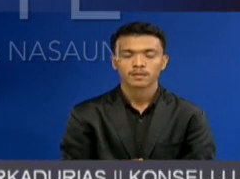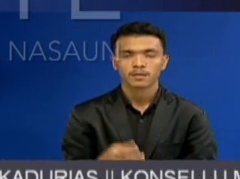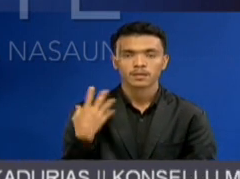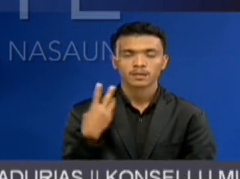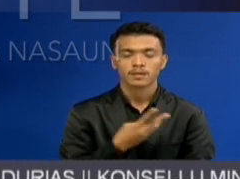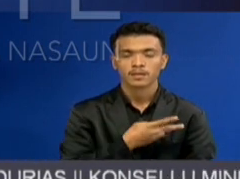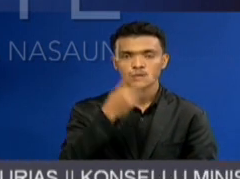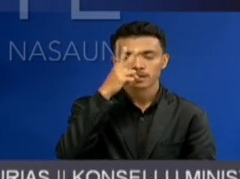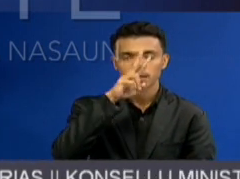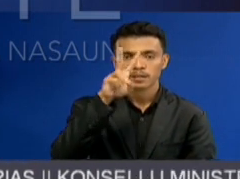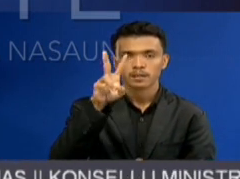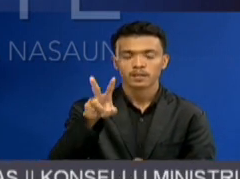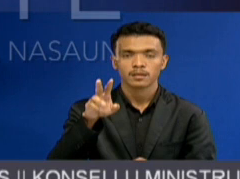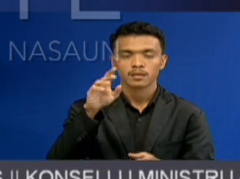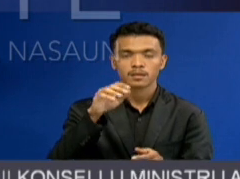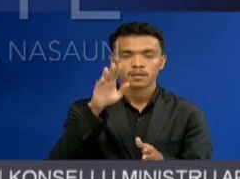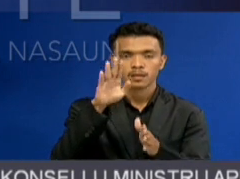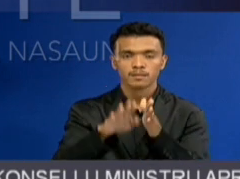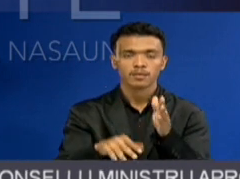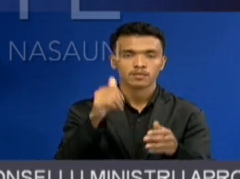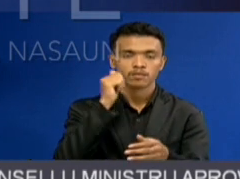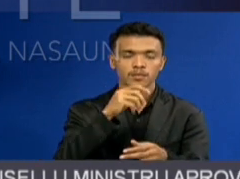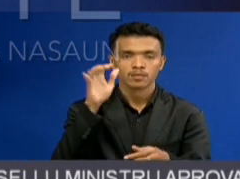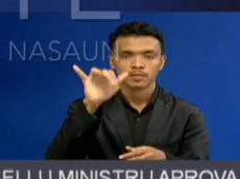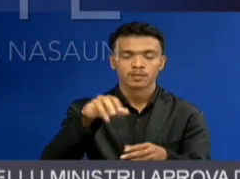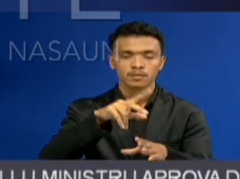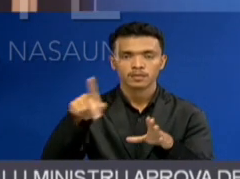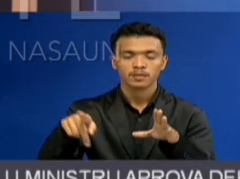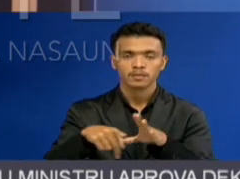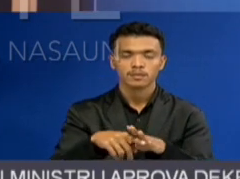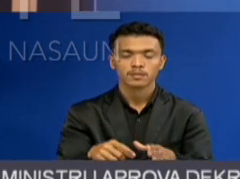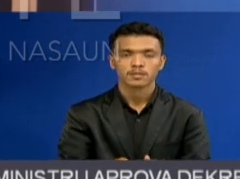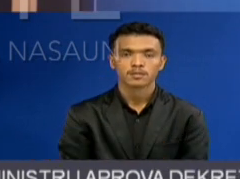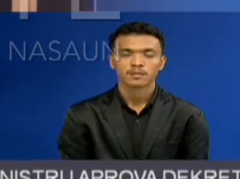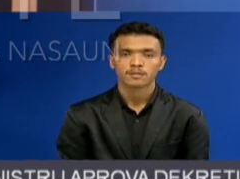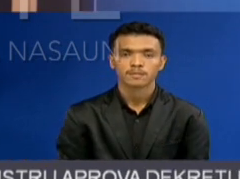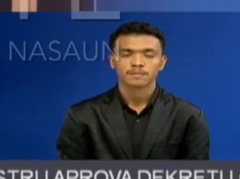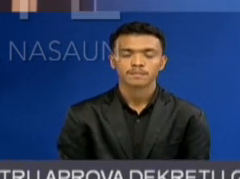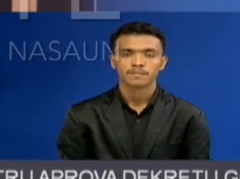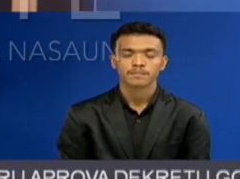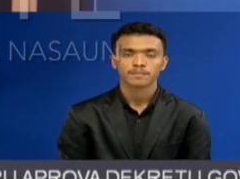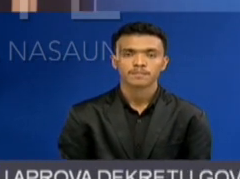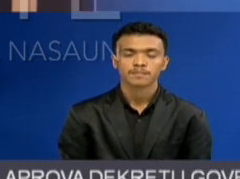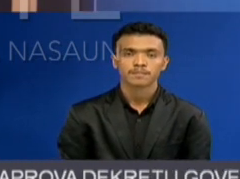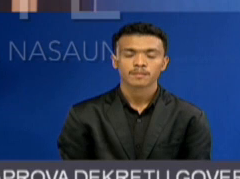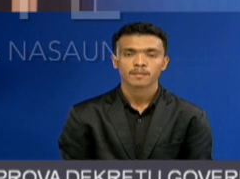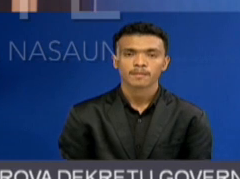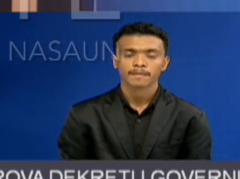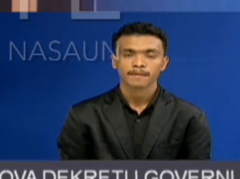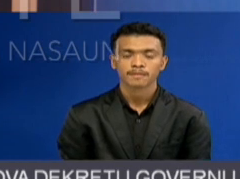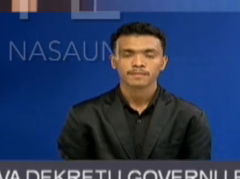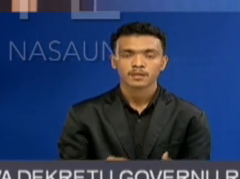ita hareba reduz ita ninia feto ser ne participação cara que menos socialização com se parte relevante